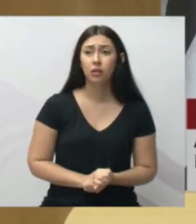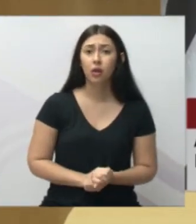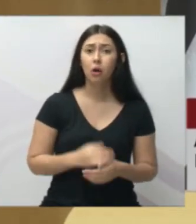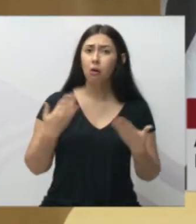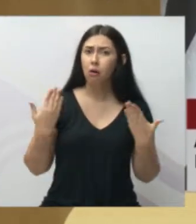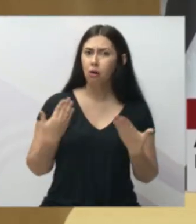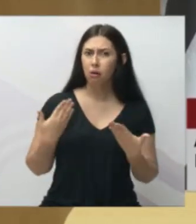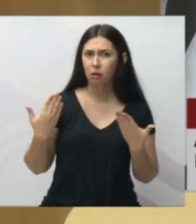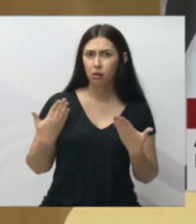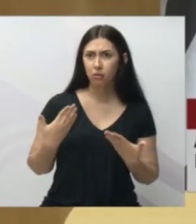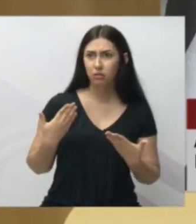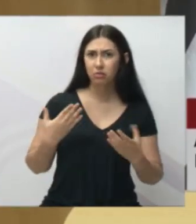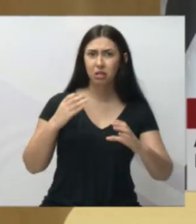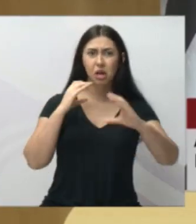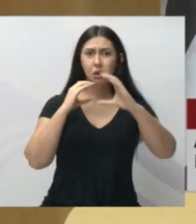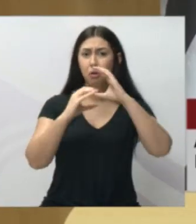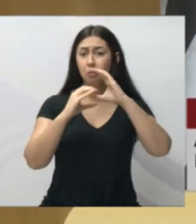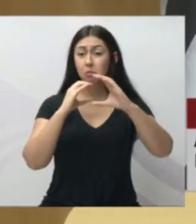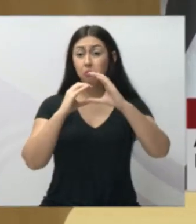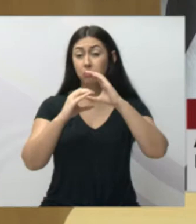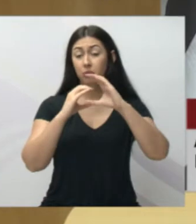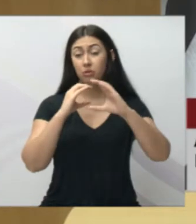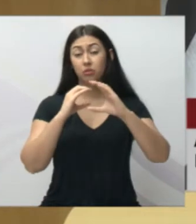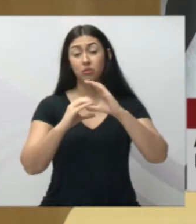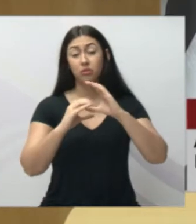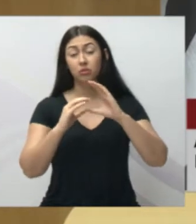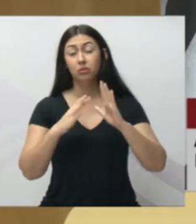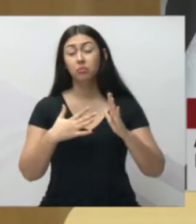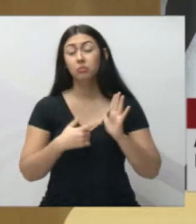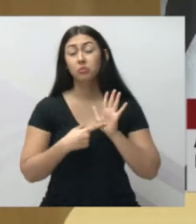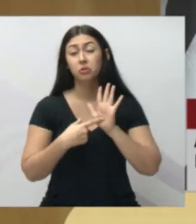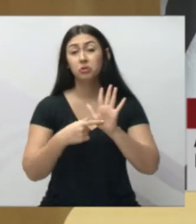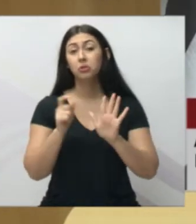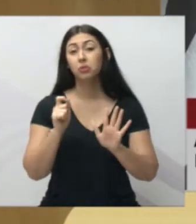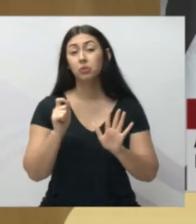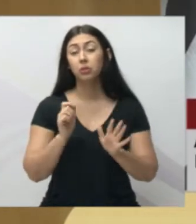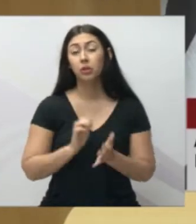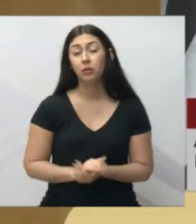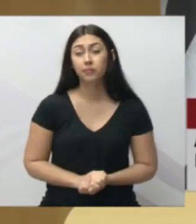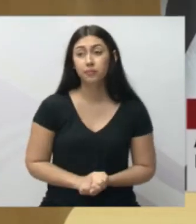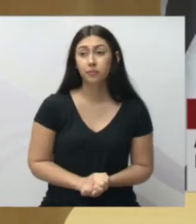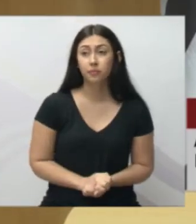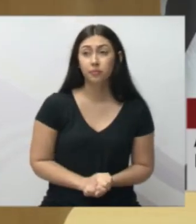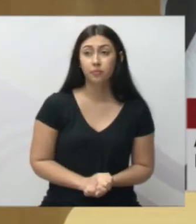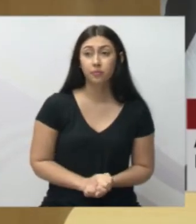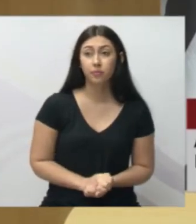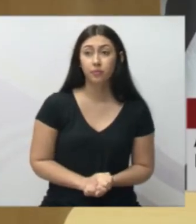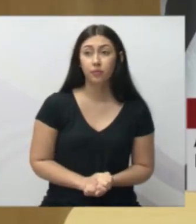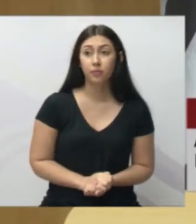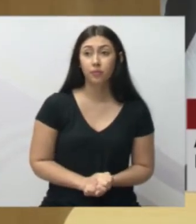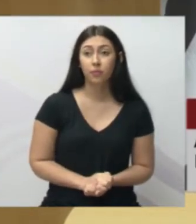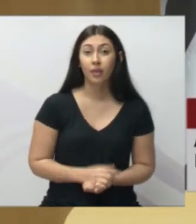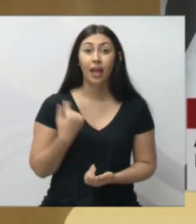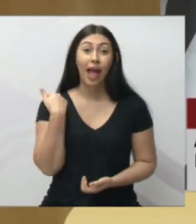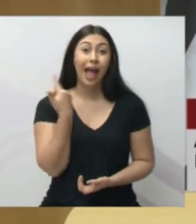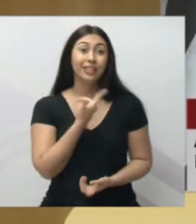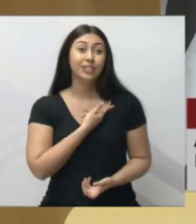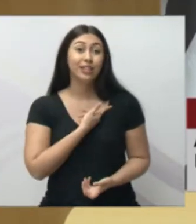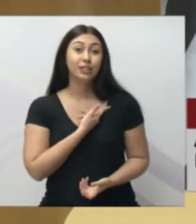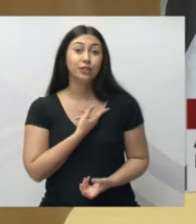hoje a comunicação desta casa, onde colocou que haverá uma